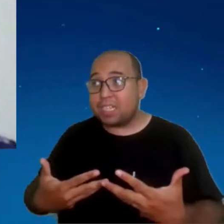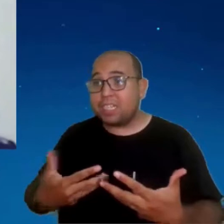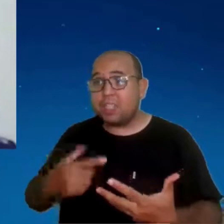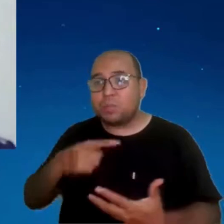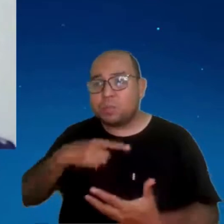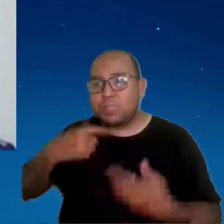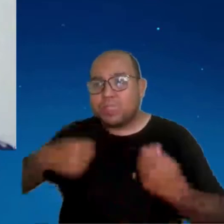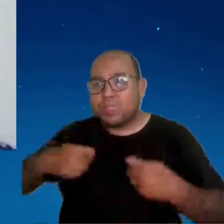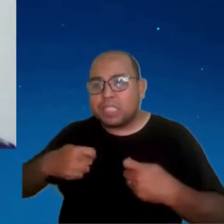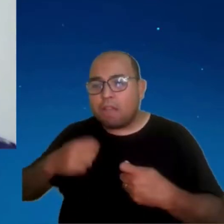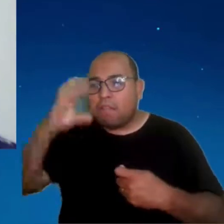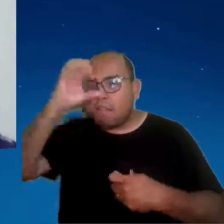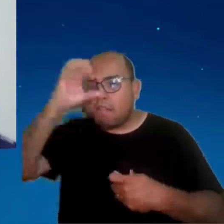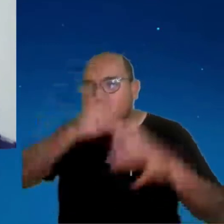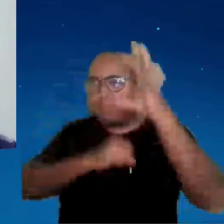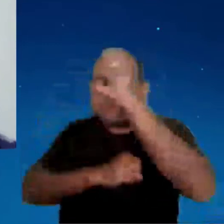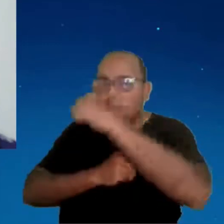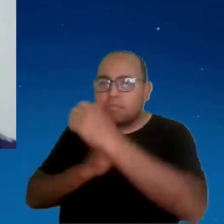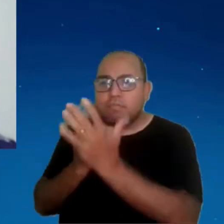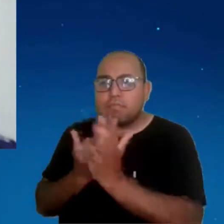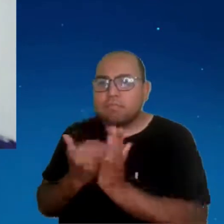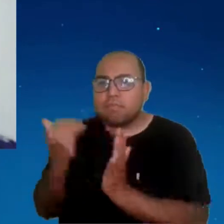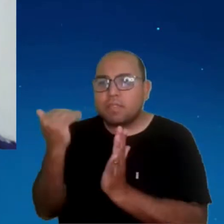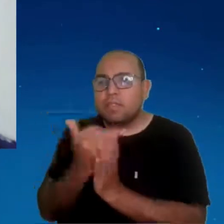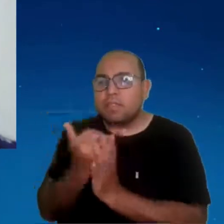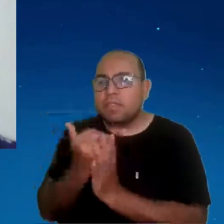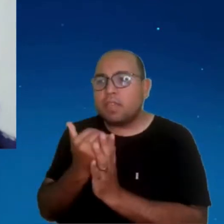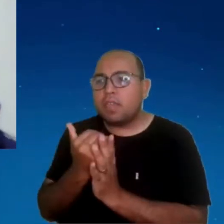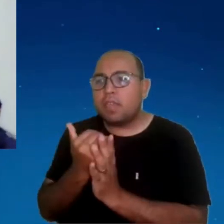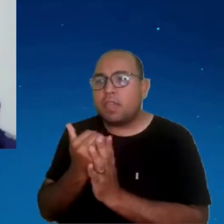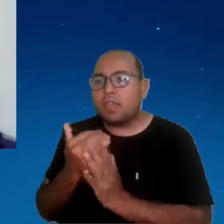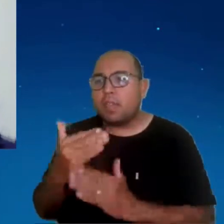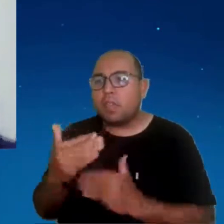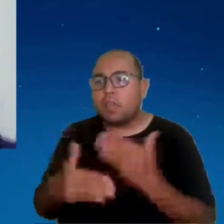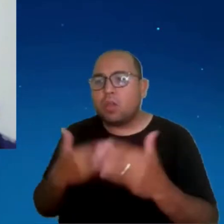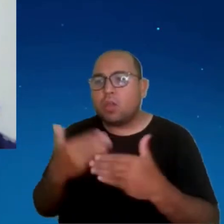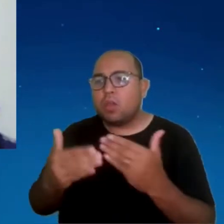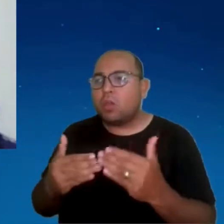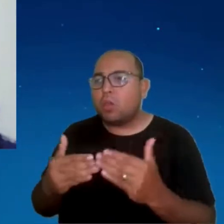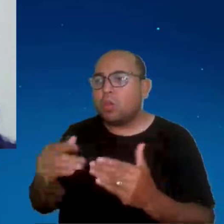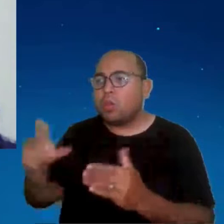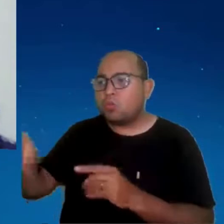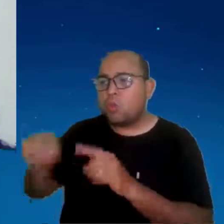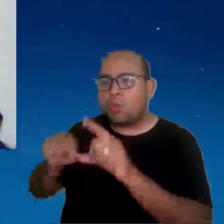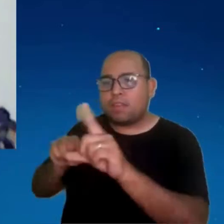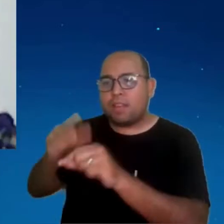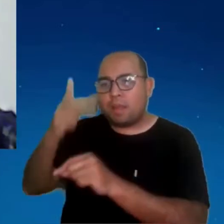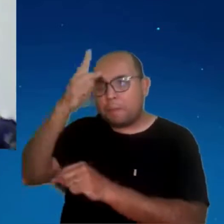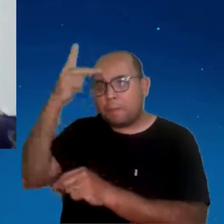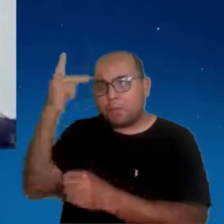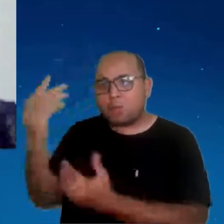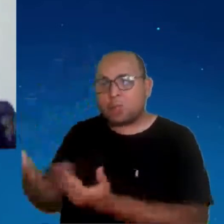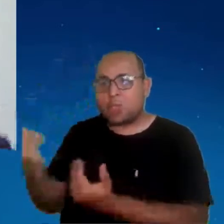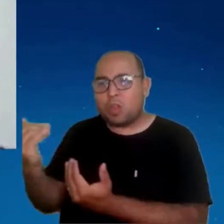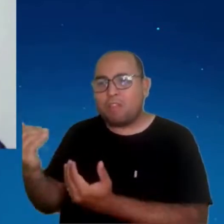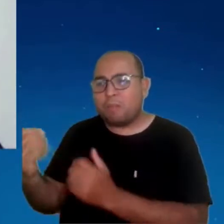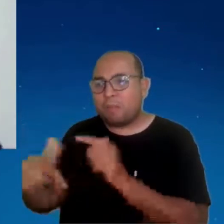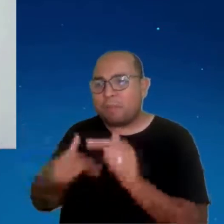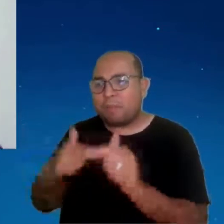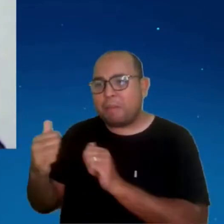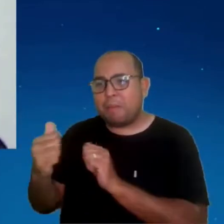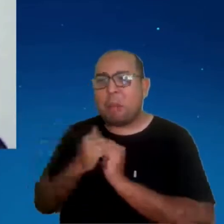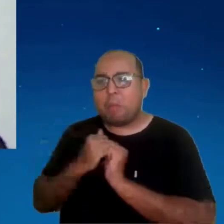o meu conhecimento à medida que eu selecionava pessoas muito jovens para trabalhar comigo. Então, assim, eu sou da época que eu não